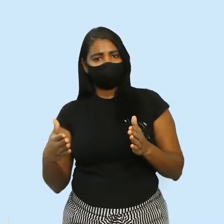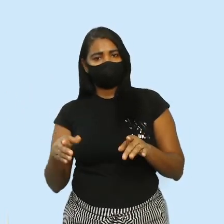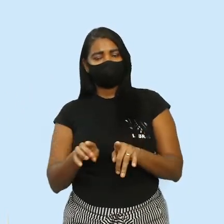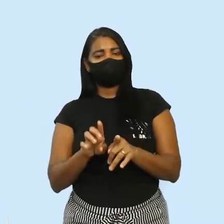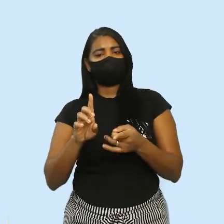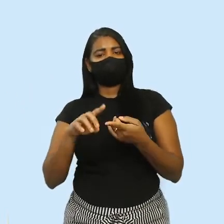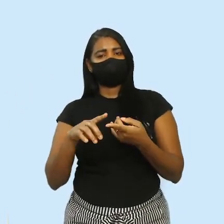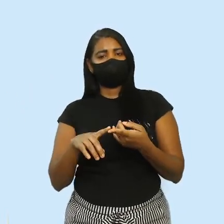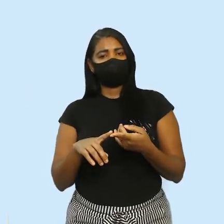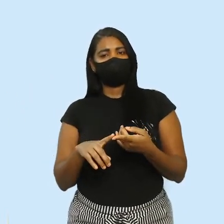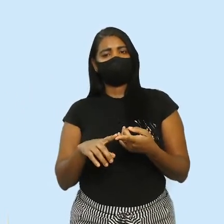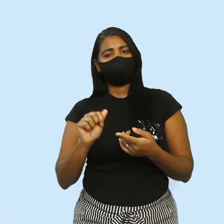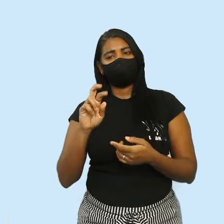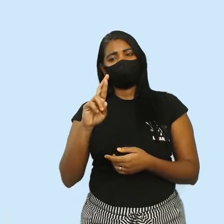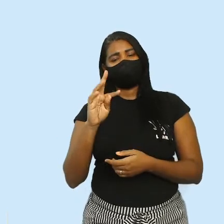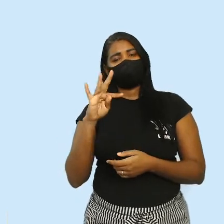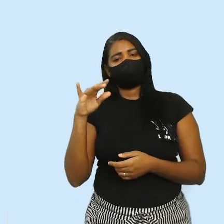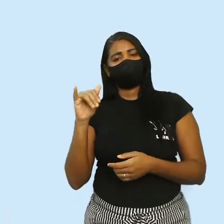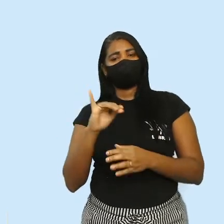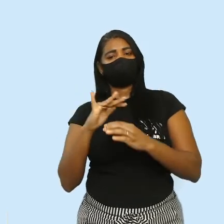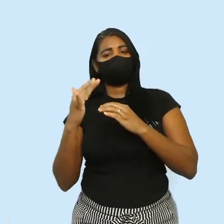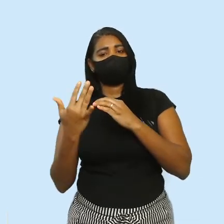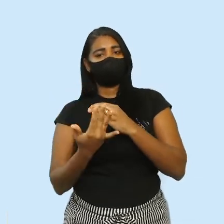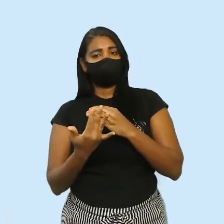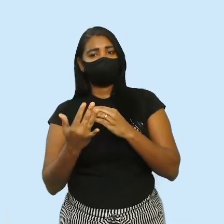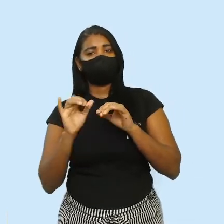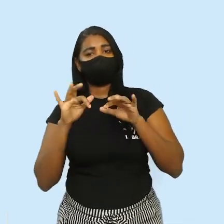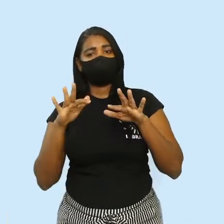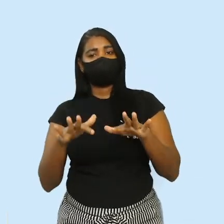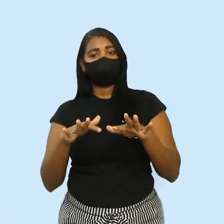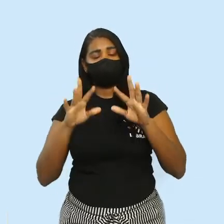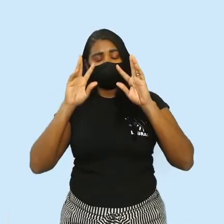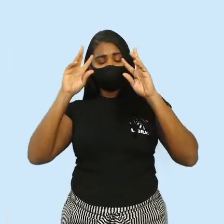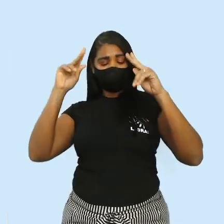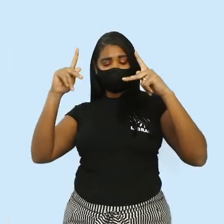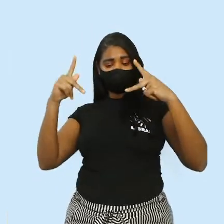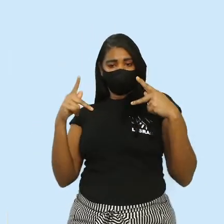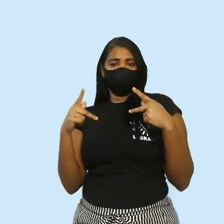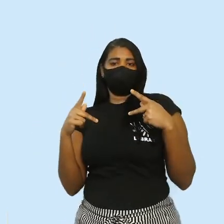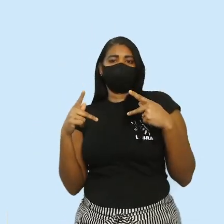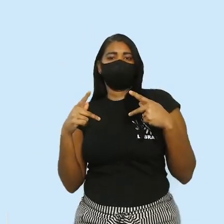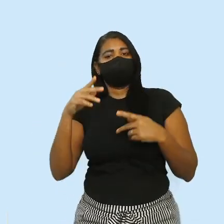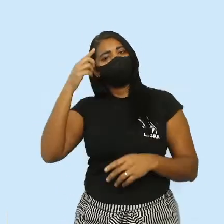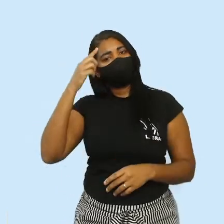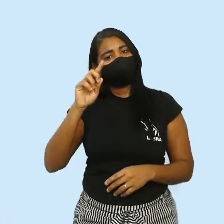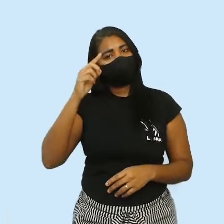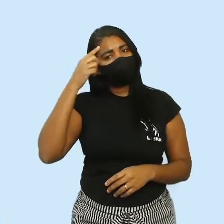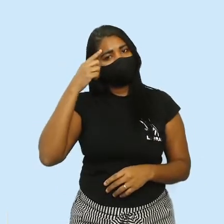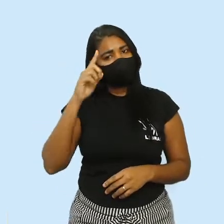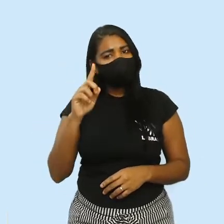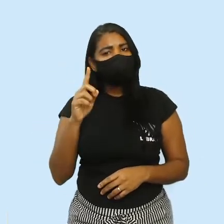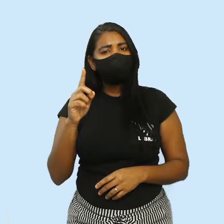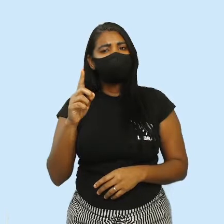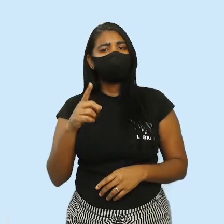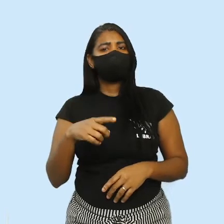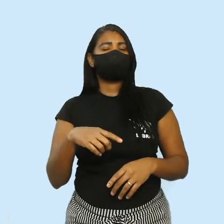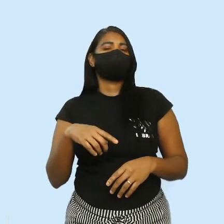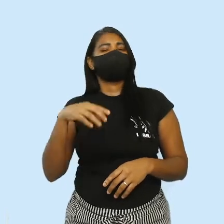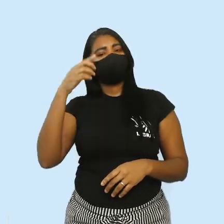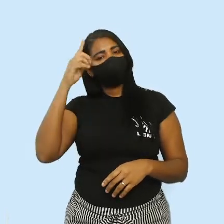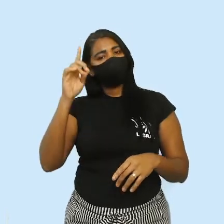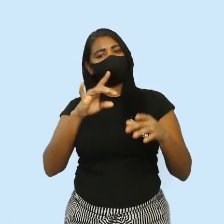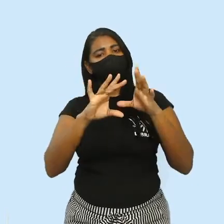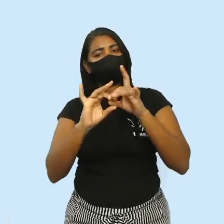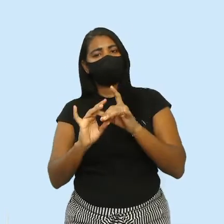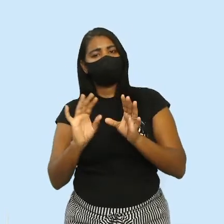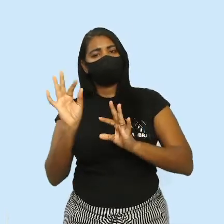artista, no processo de pandemia, o artista voltou a olhar para dentro de si, para dentro do seu dia a dia, para dentro do seu cotidiano, e